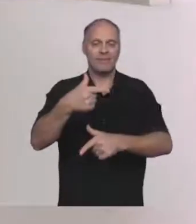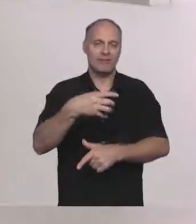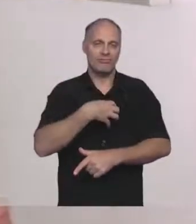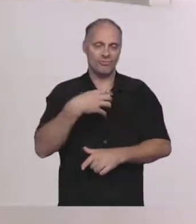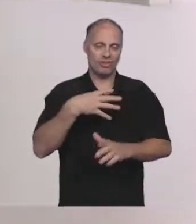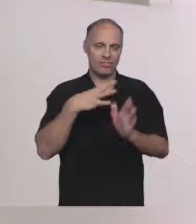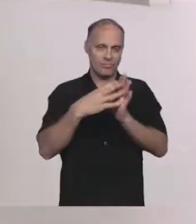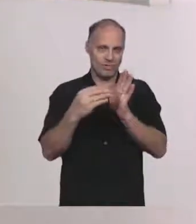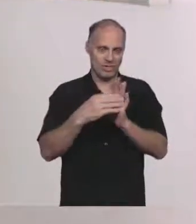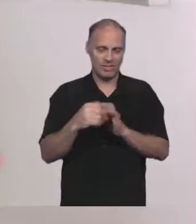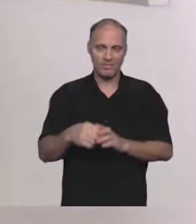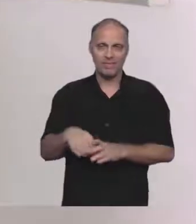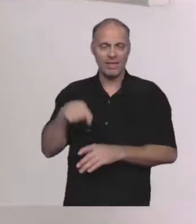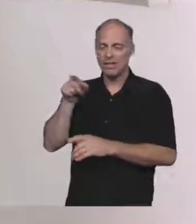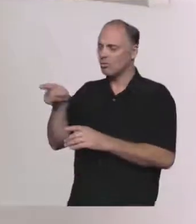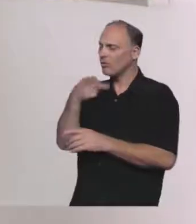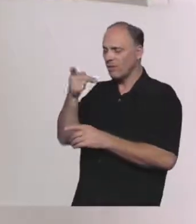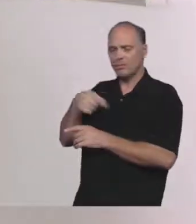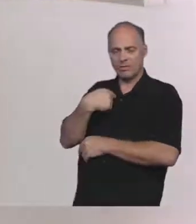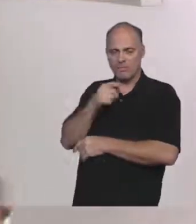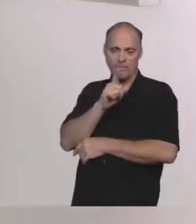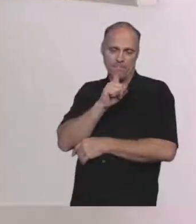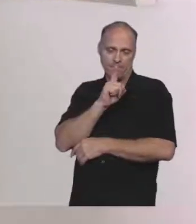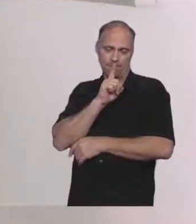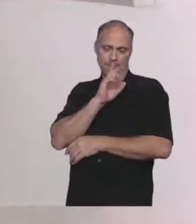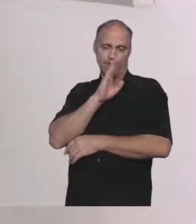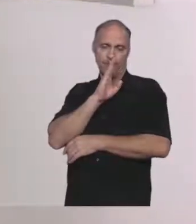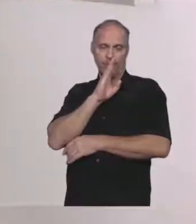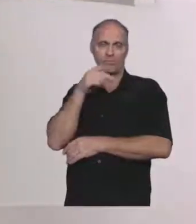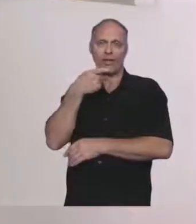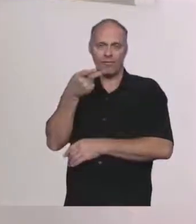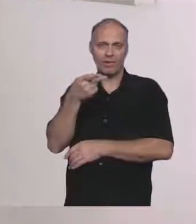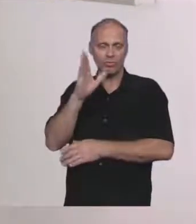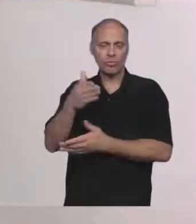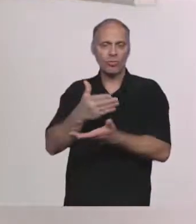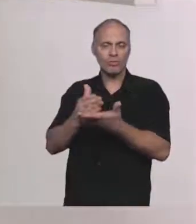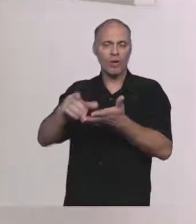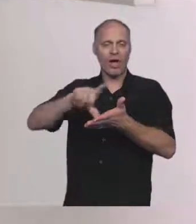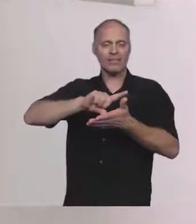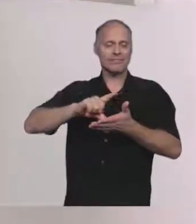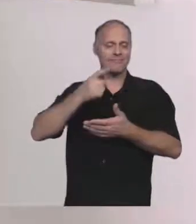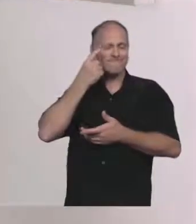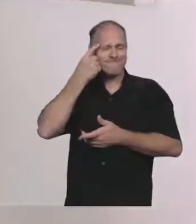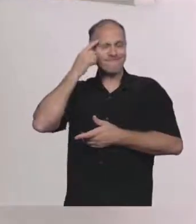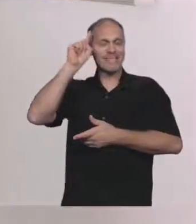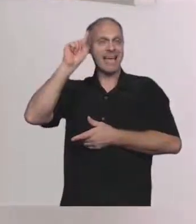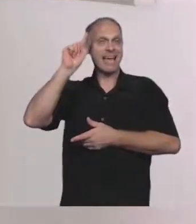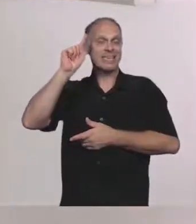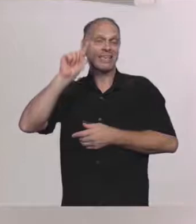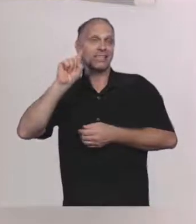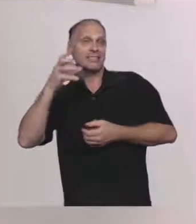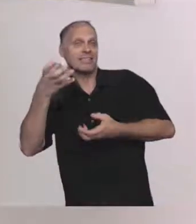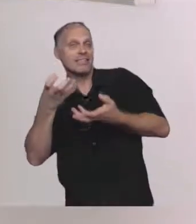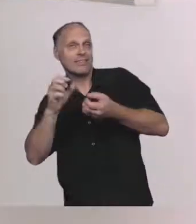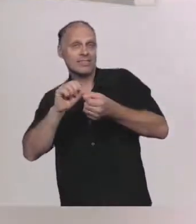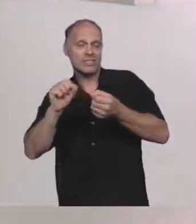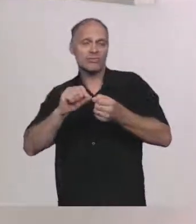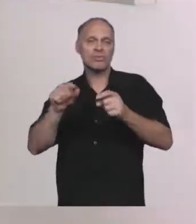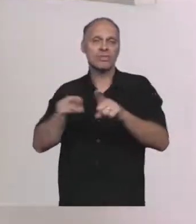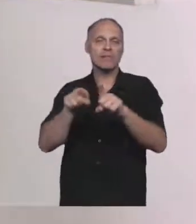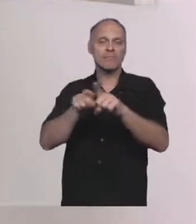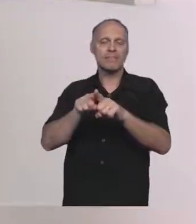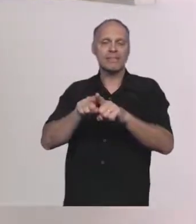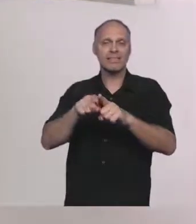E esse silêncio que tu está falando, tu comentou muito antes, né, da intuição. Esse silêncio justamente será